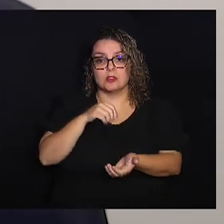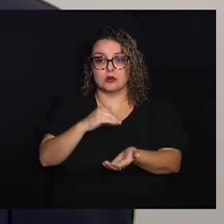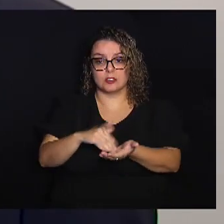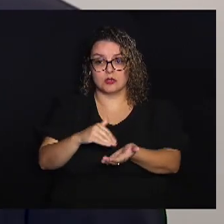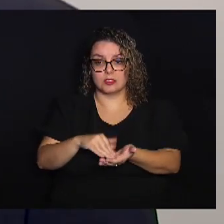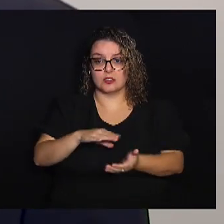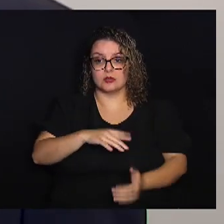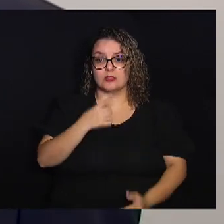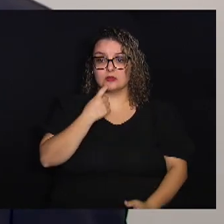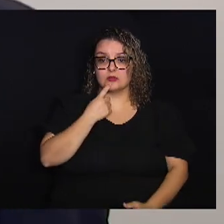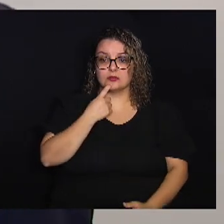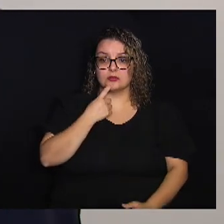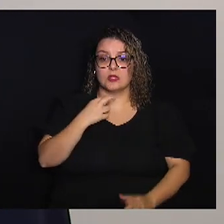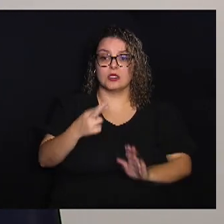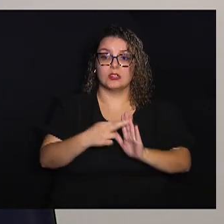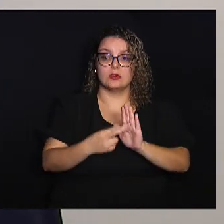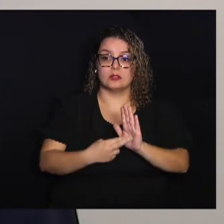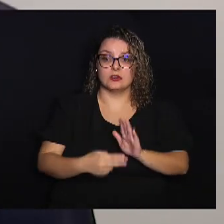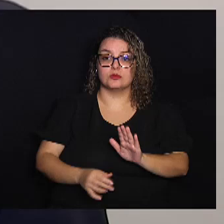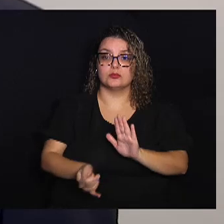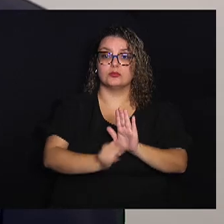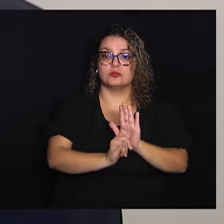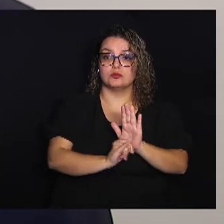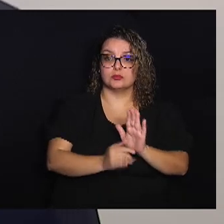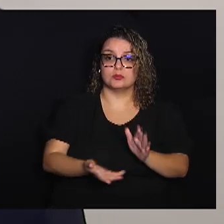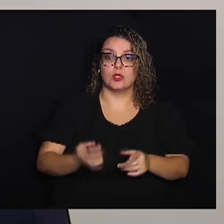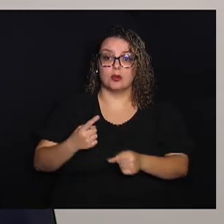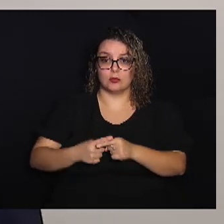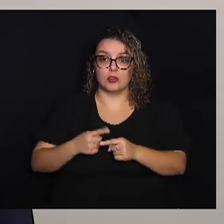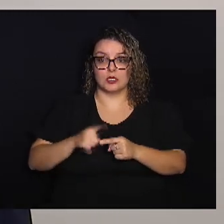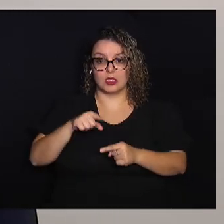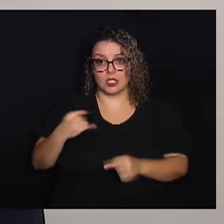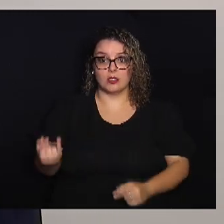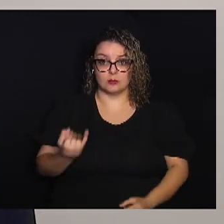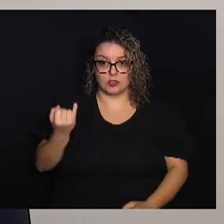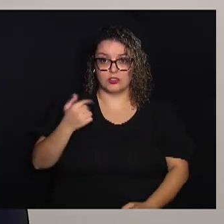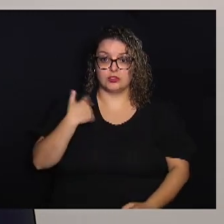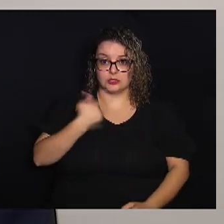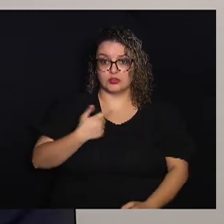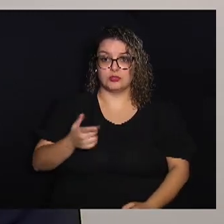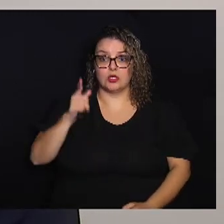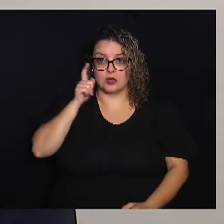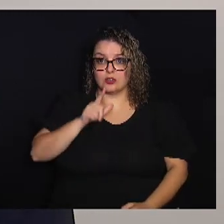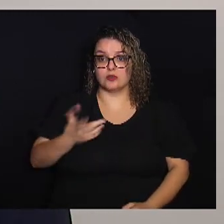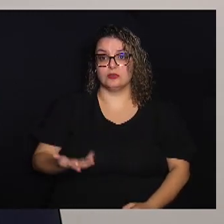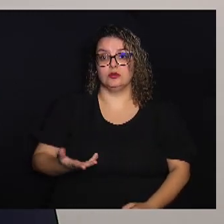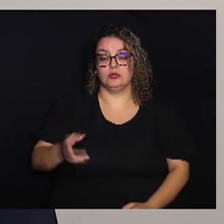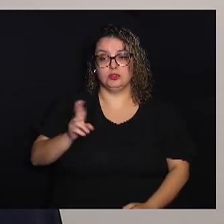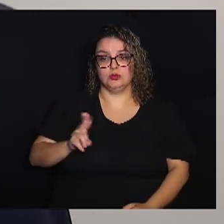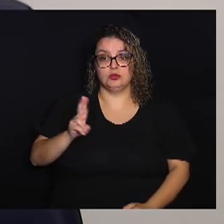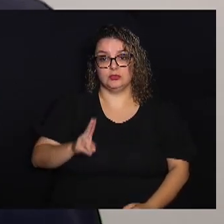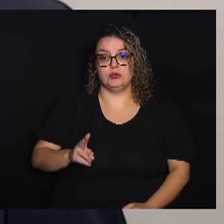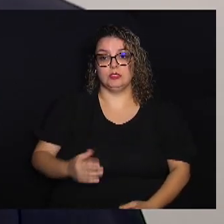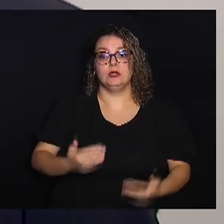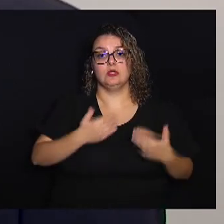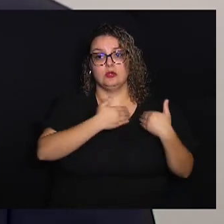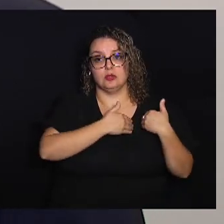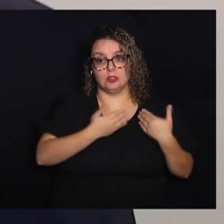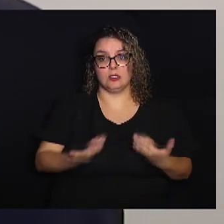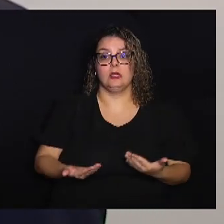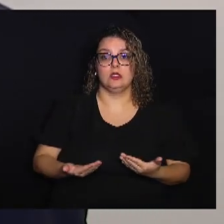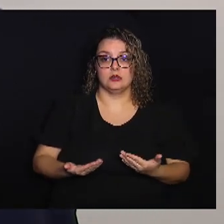municipal as regras do edital, porque é muito importante que a gente consiga utilizar e utilizar com